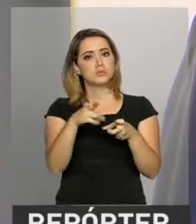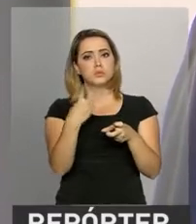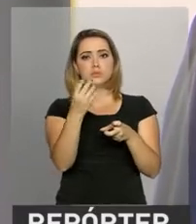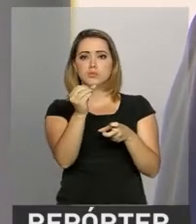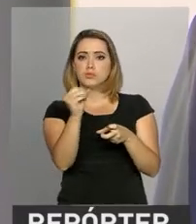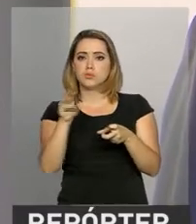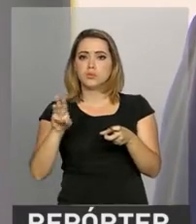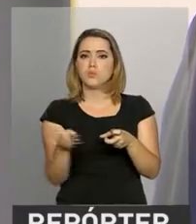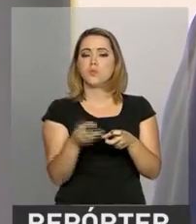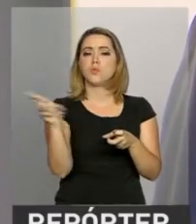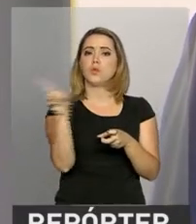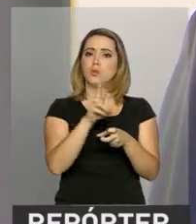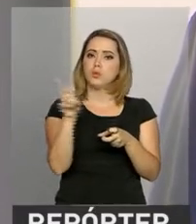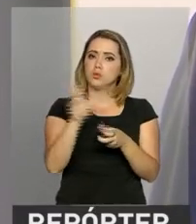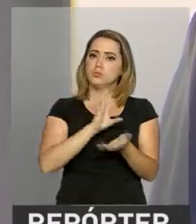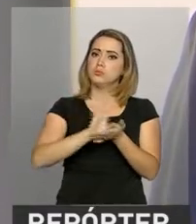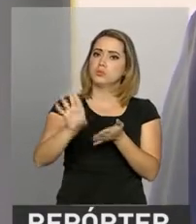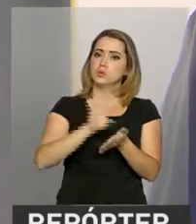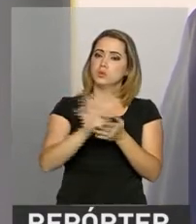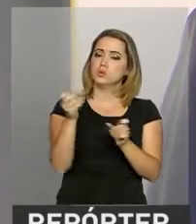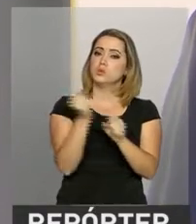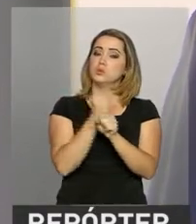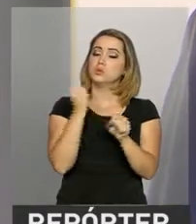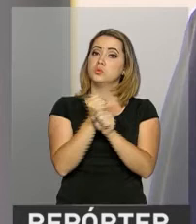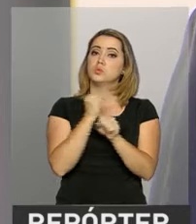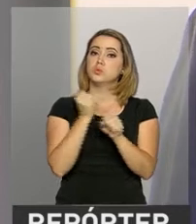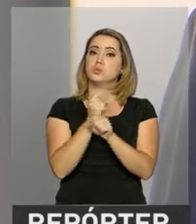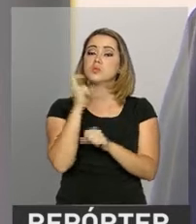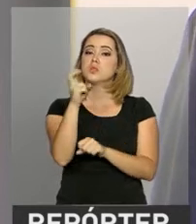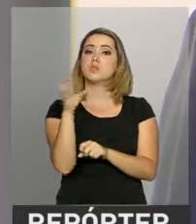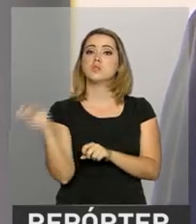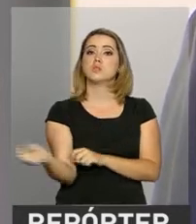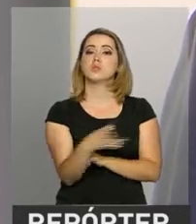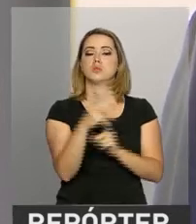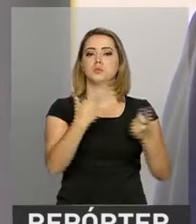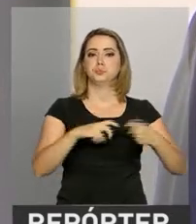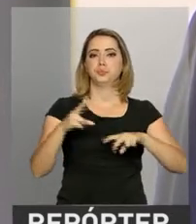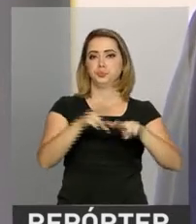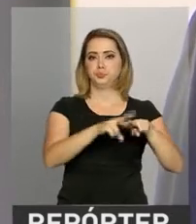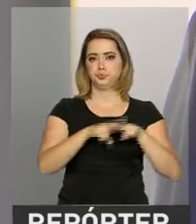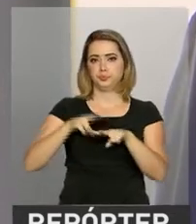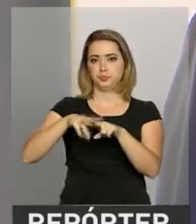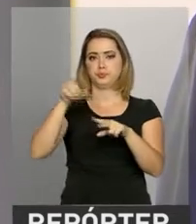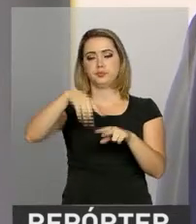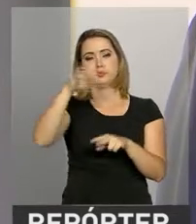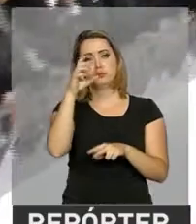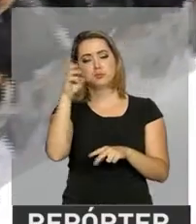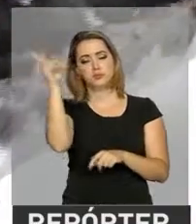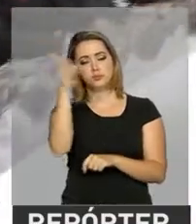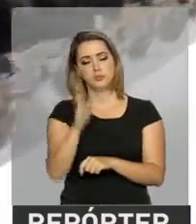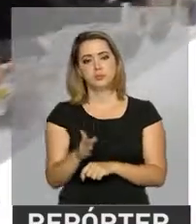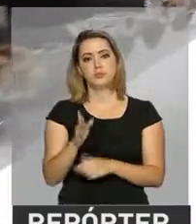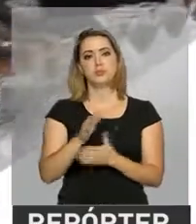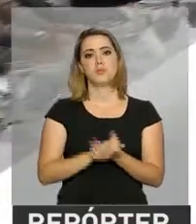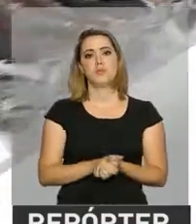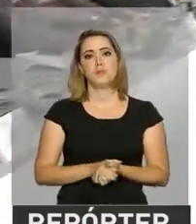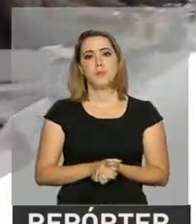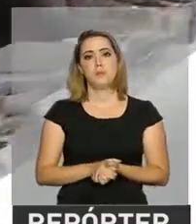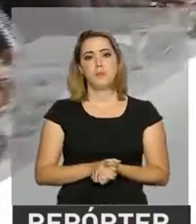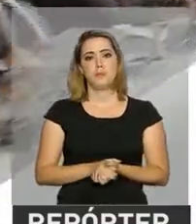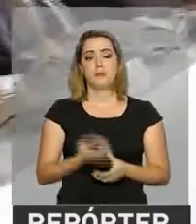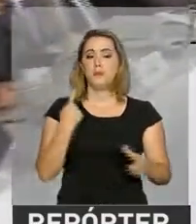milhões de reais em investimentos para a construção de cinco novas penitenciárias federais no país a crise penitenciária